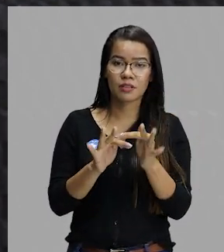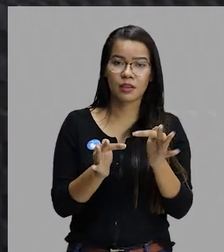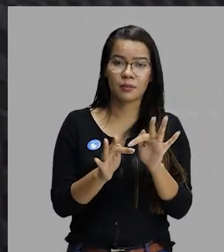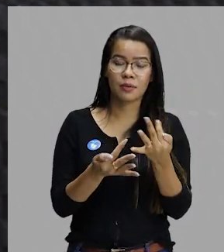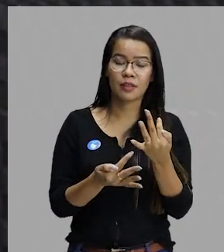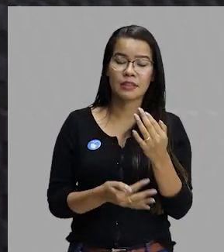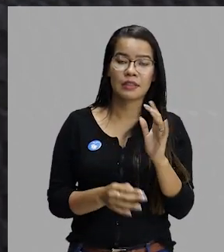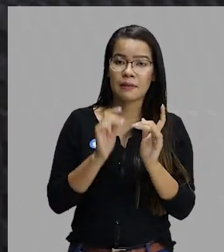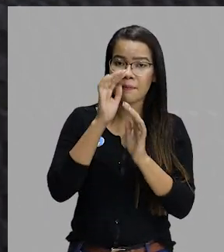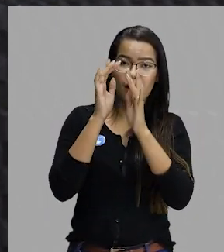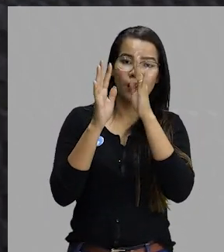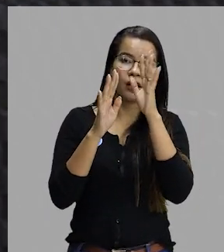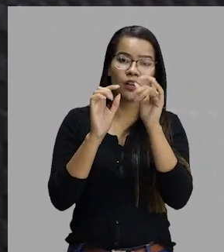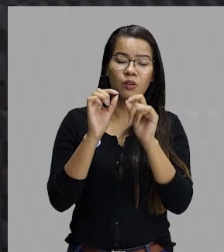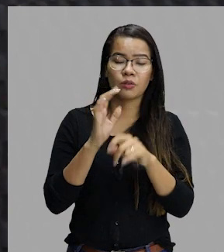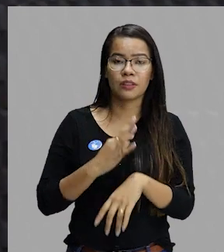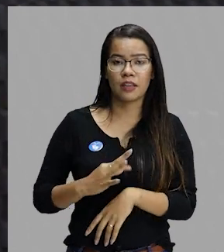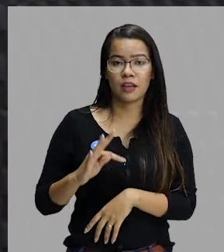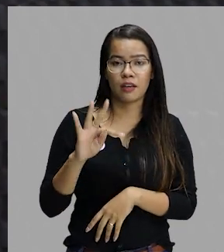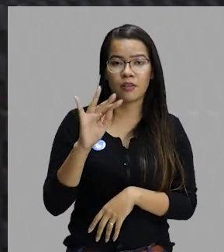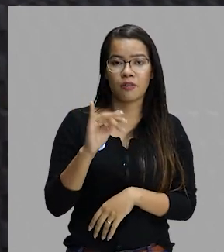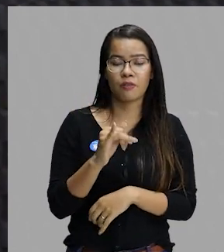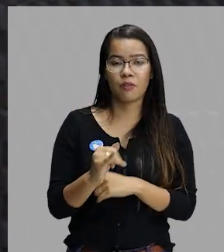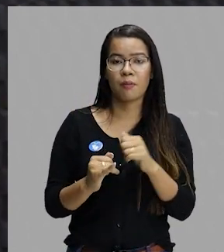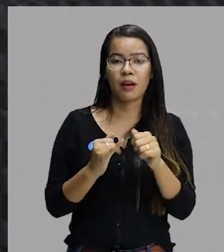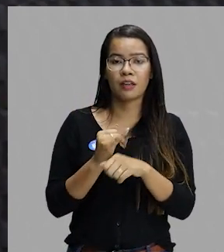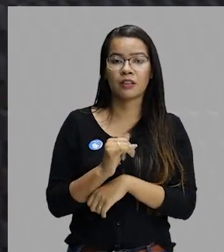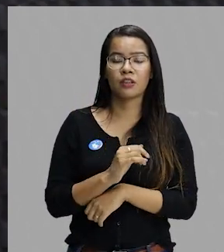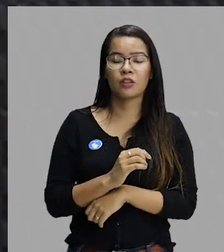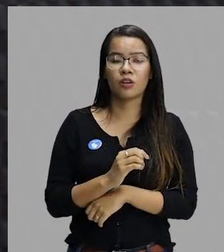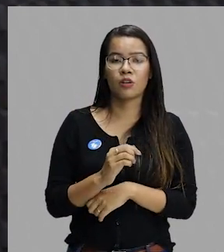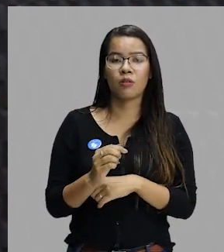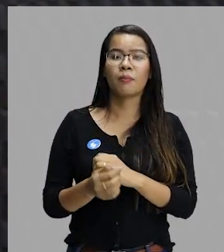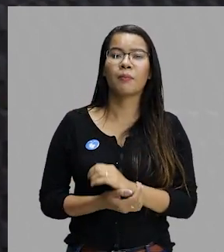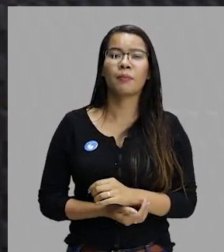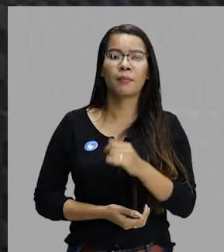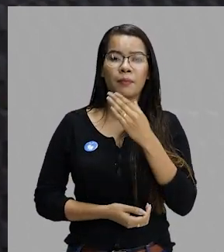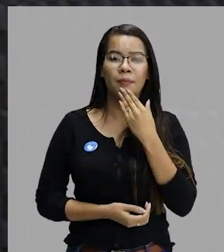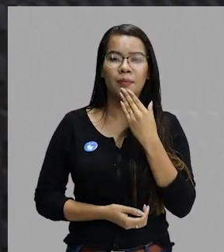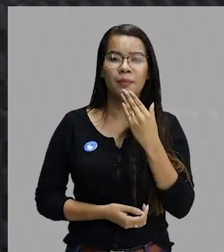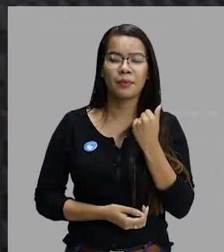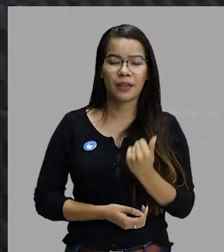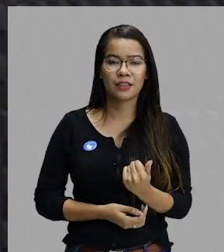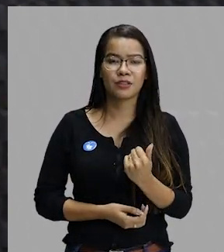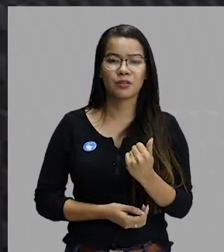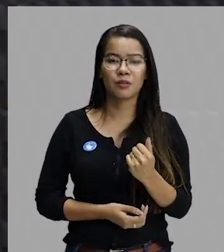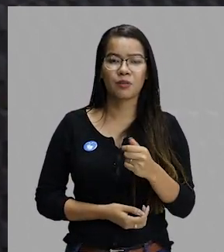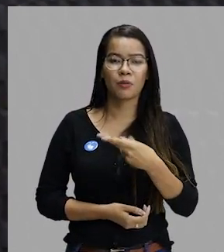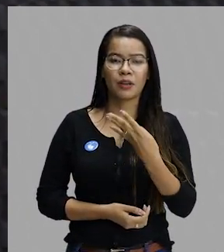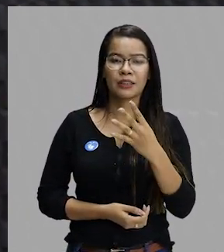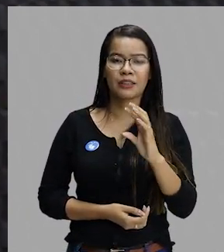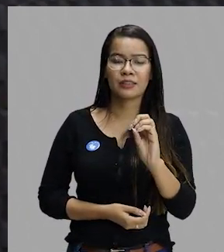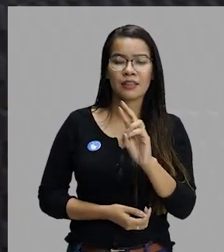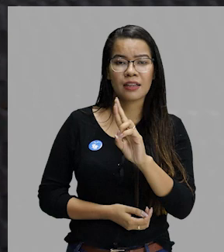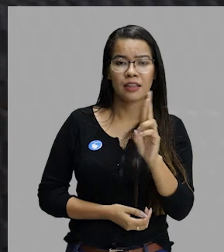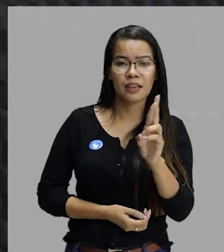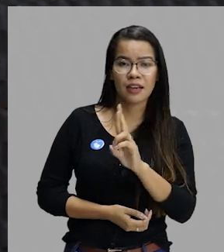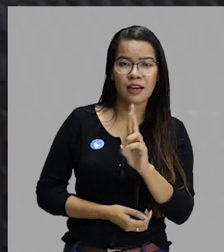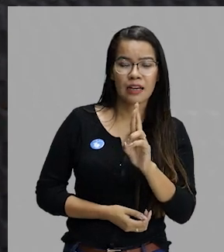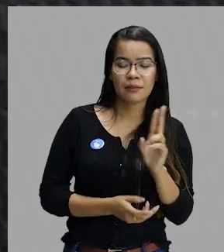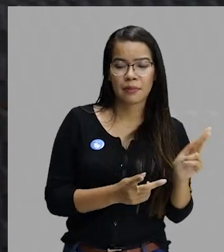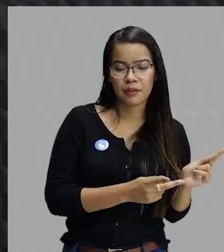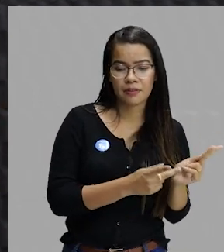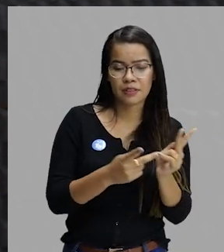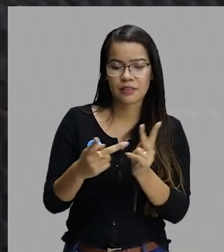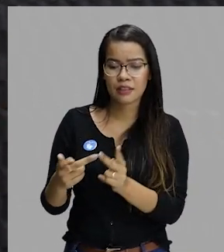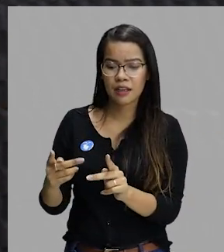supor que um técnico de informática ele cobra R$ 40 o valor da visita, né, visita técnica, para fazer um trabalho